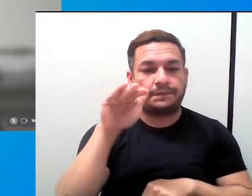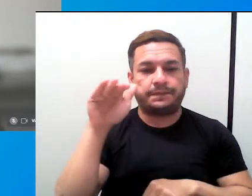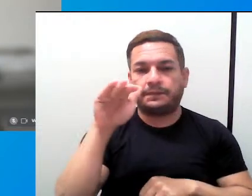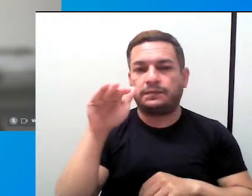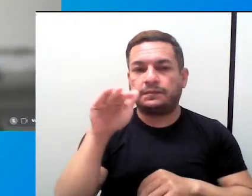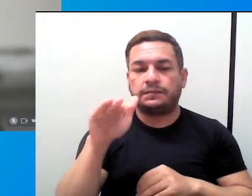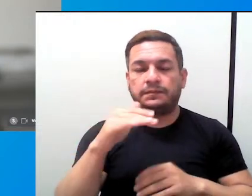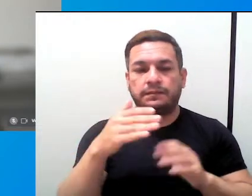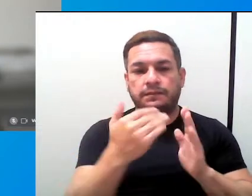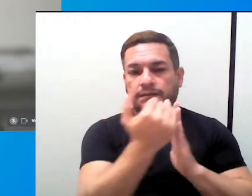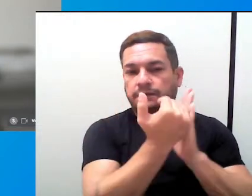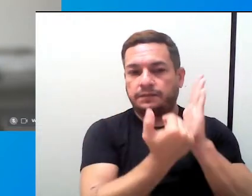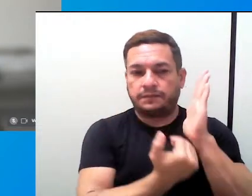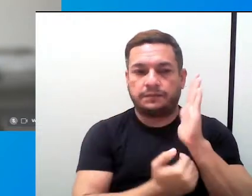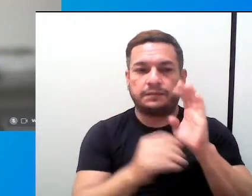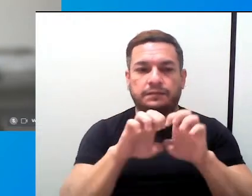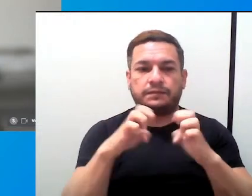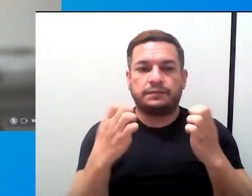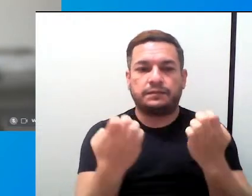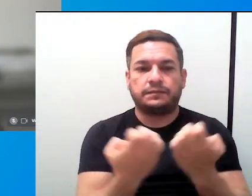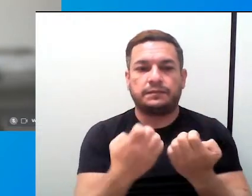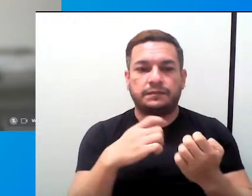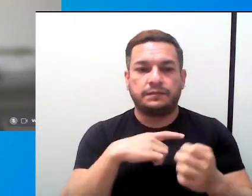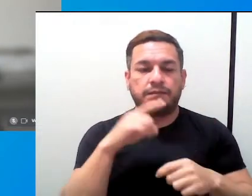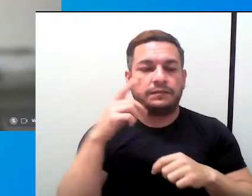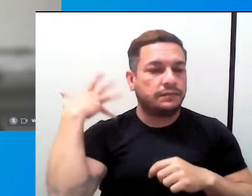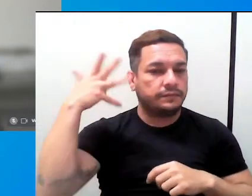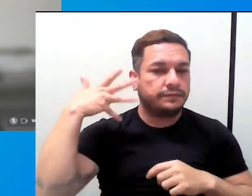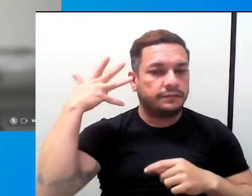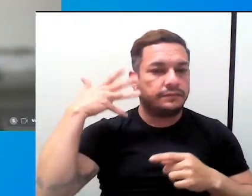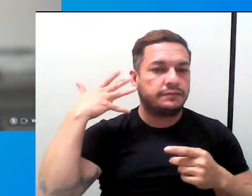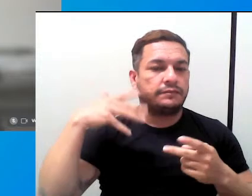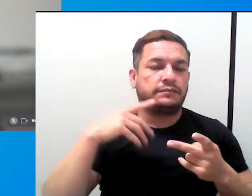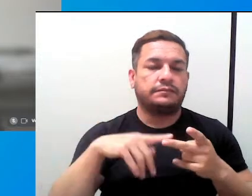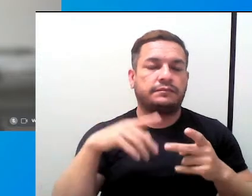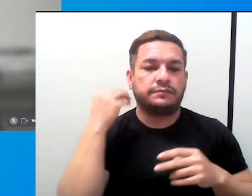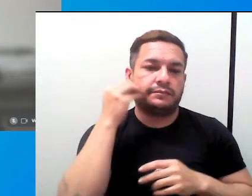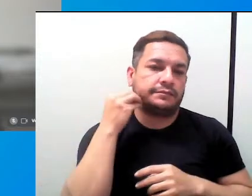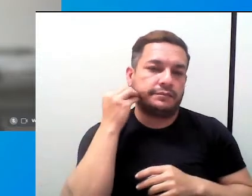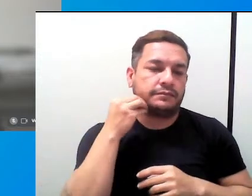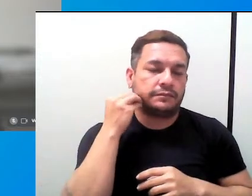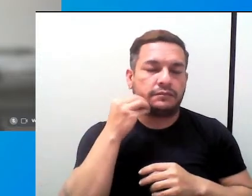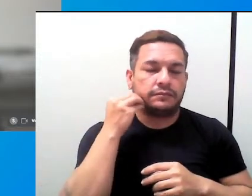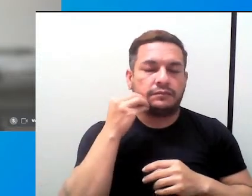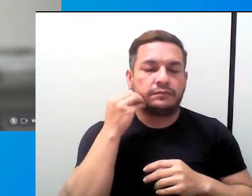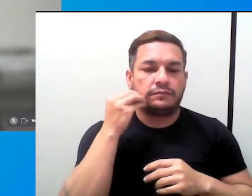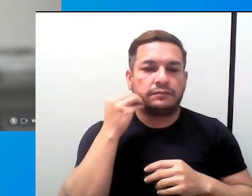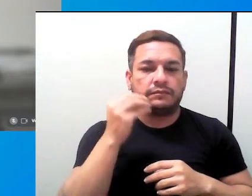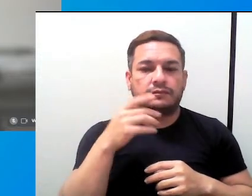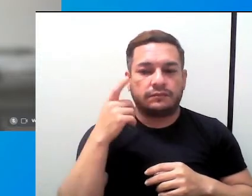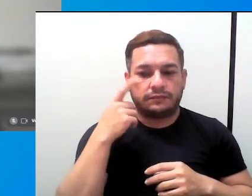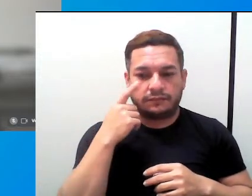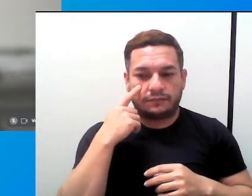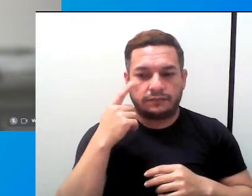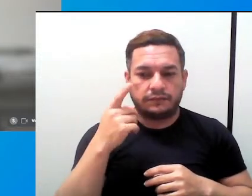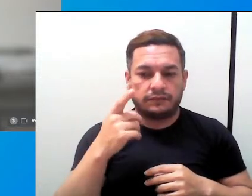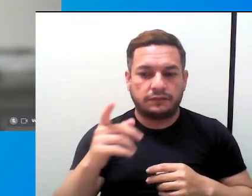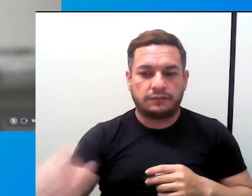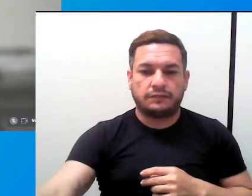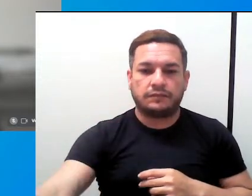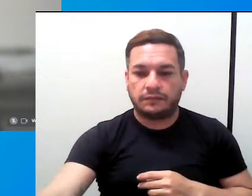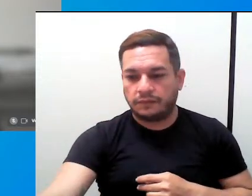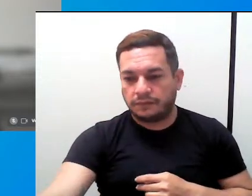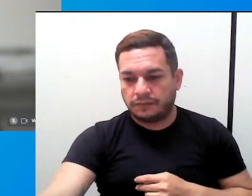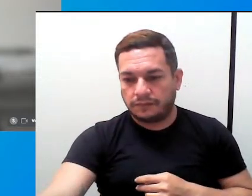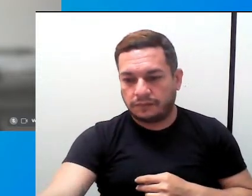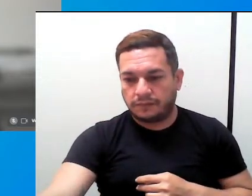A programação desse evento contará com palestra sobre a experiência na implementação da curricularização da extensão do Instituto